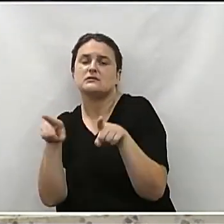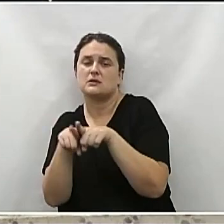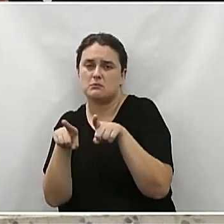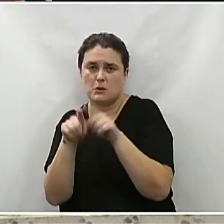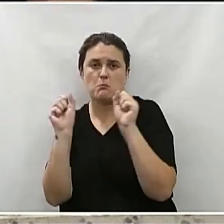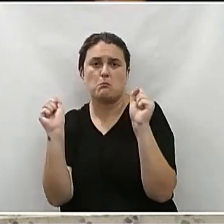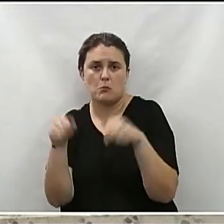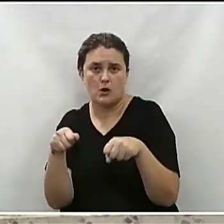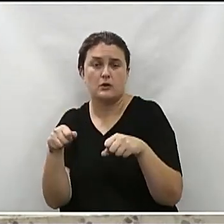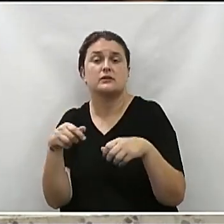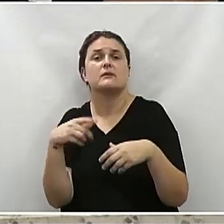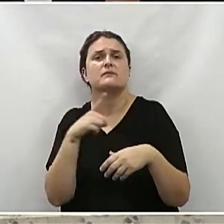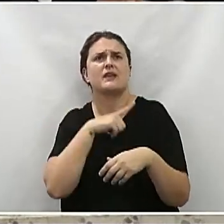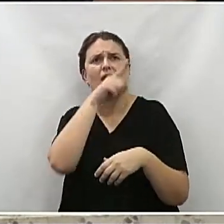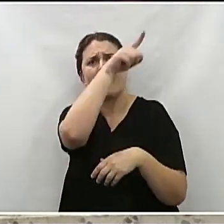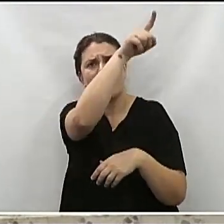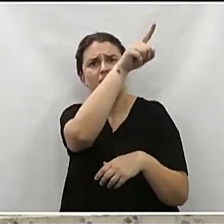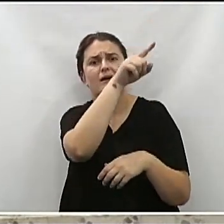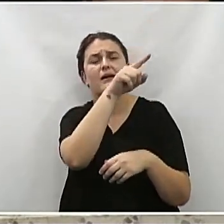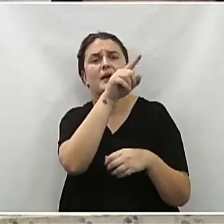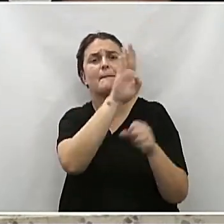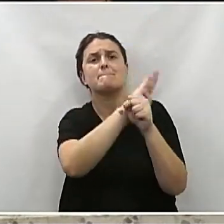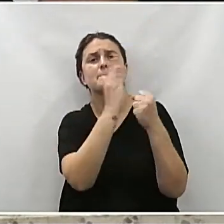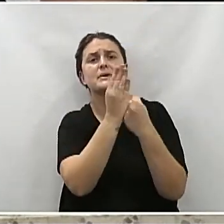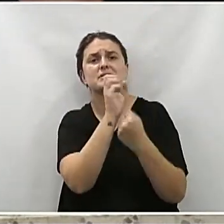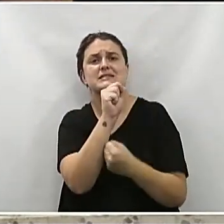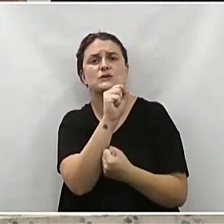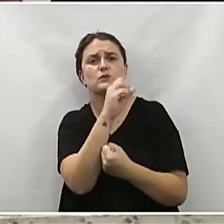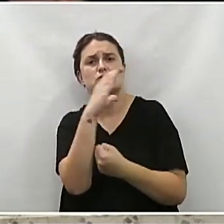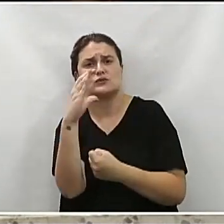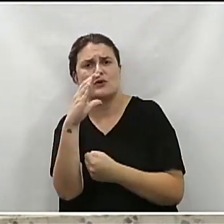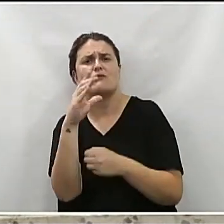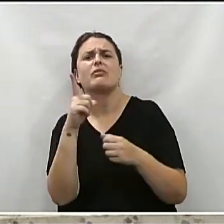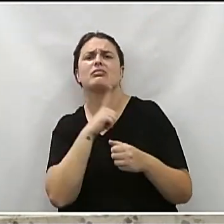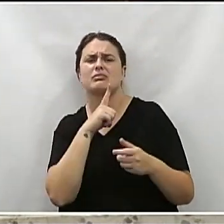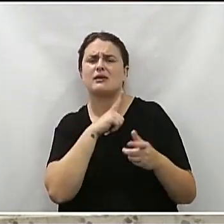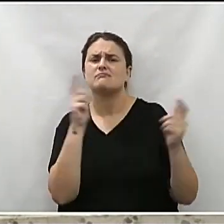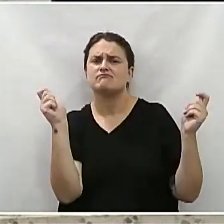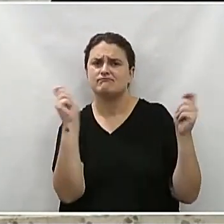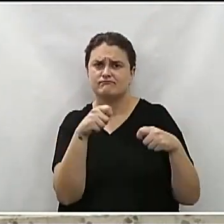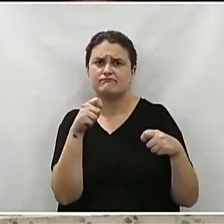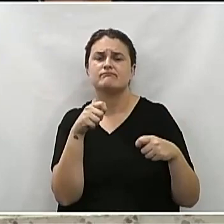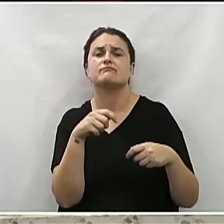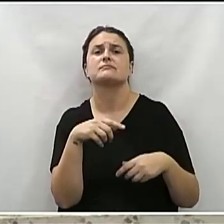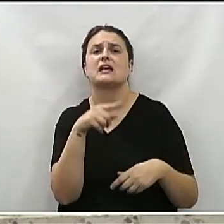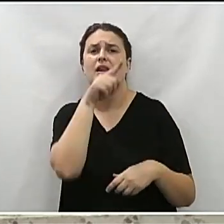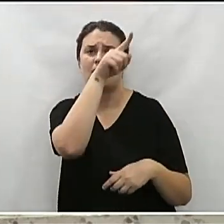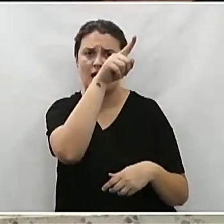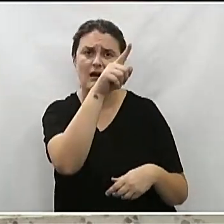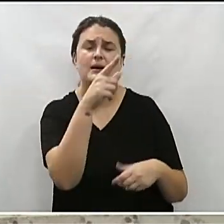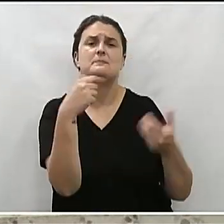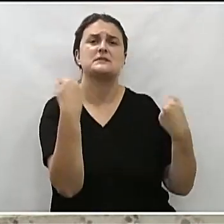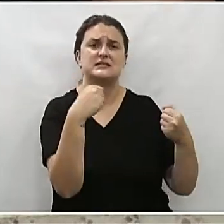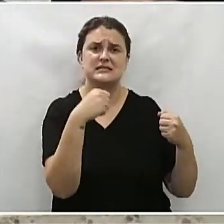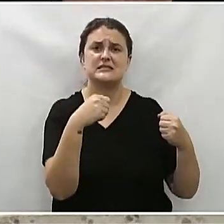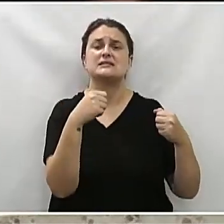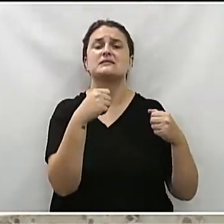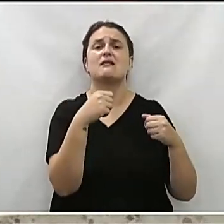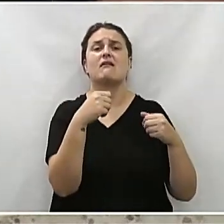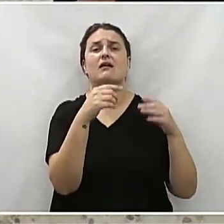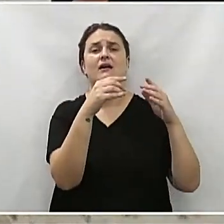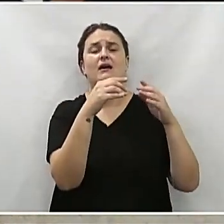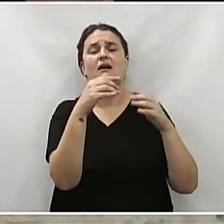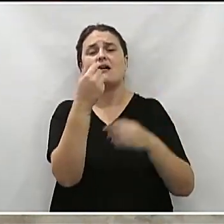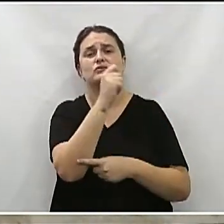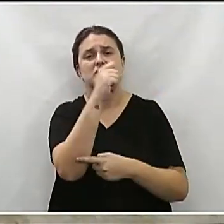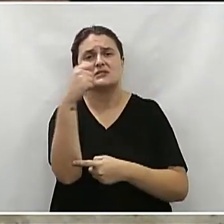carreta. Nós temos a região de São Cristóvão. E o senhor mesmo, presidente, sabe da importância de nós termos lá um centro comunitário hoje do Panorama, que é